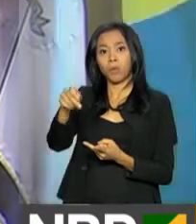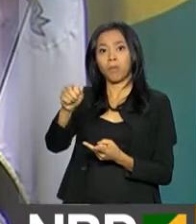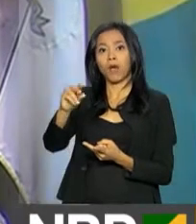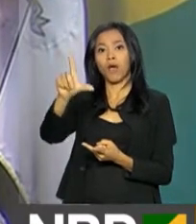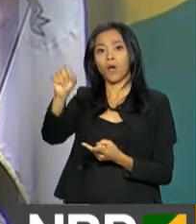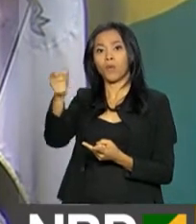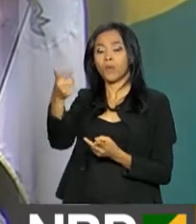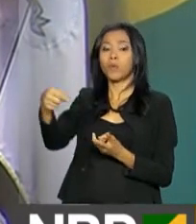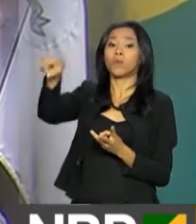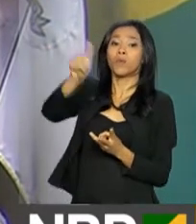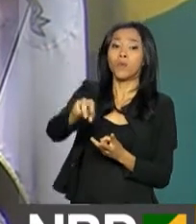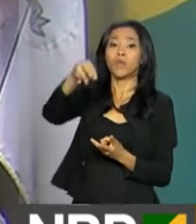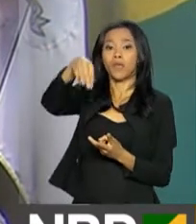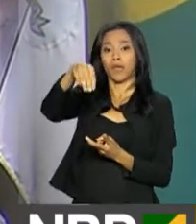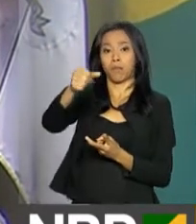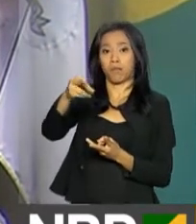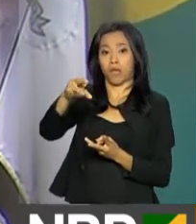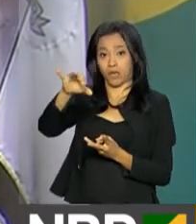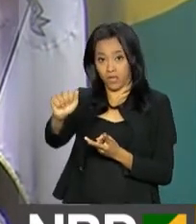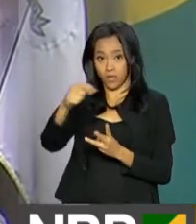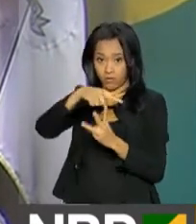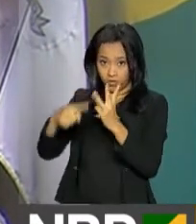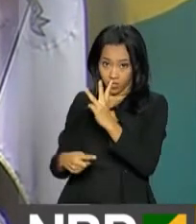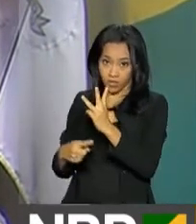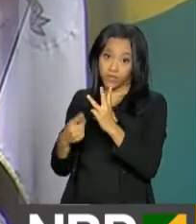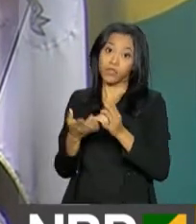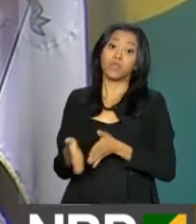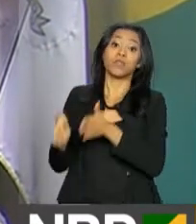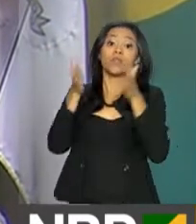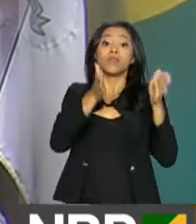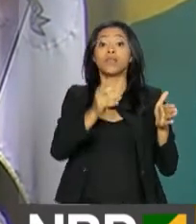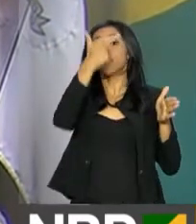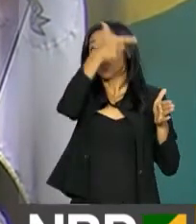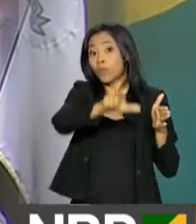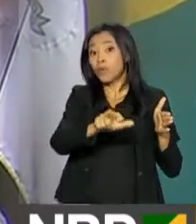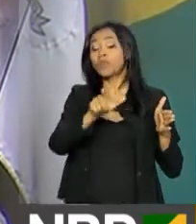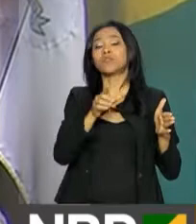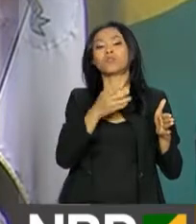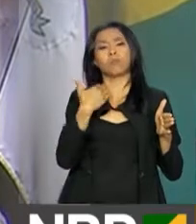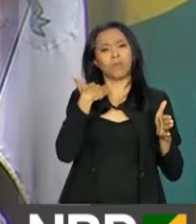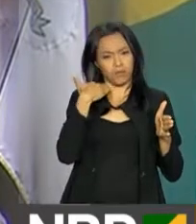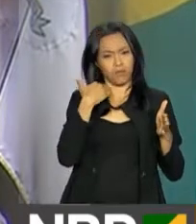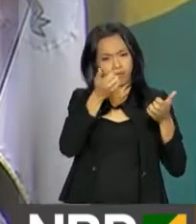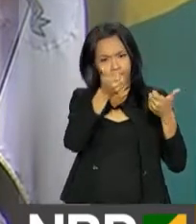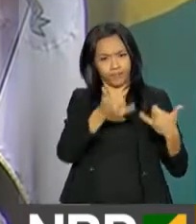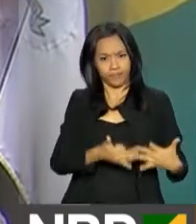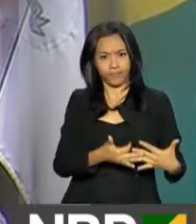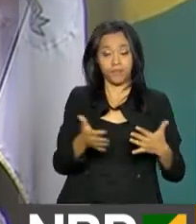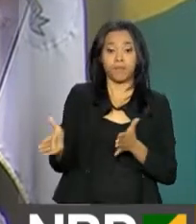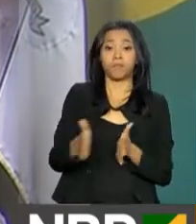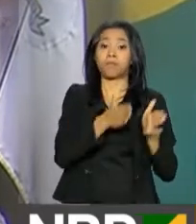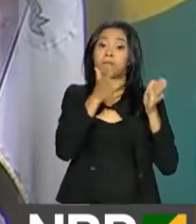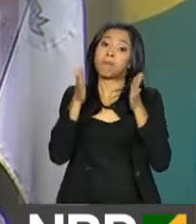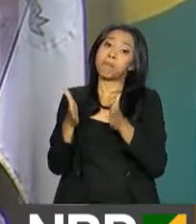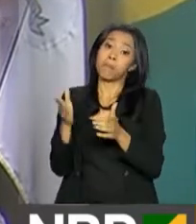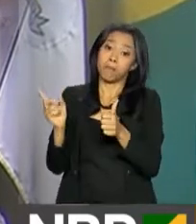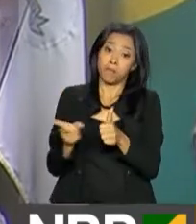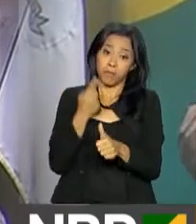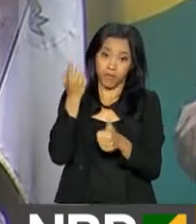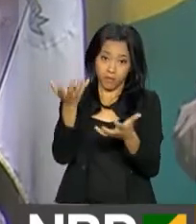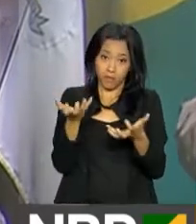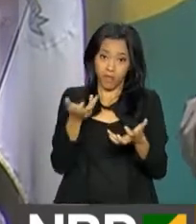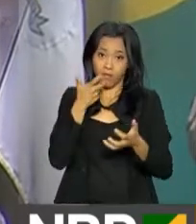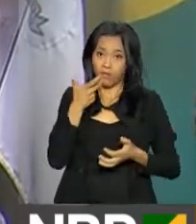e depois falar do s do bnds a primeira coisa que eu quero registar